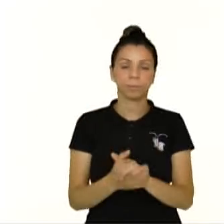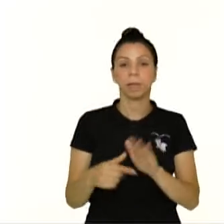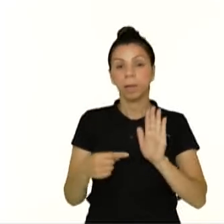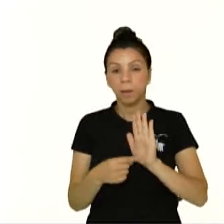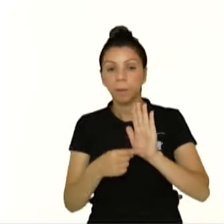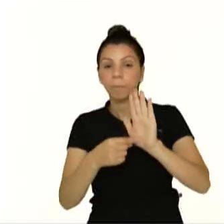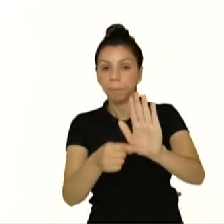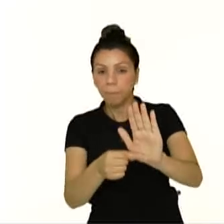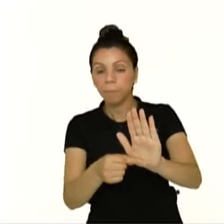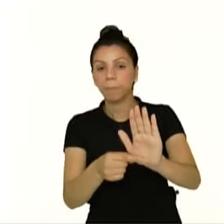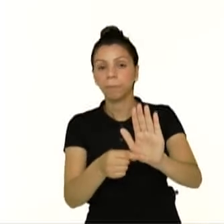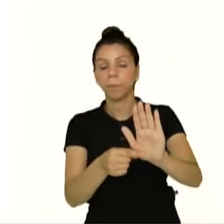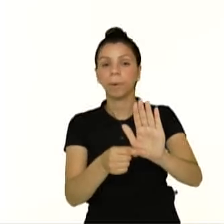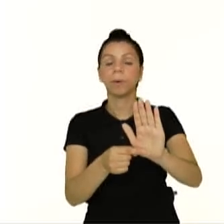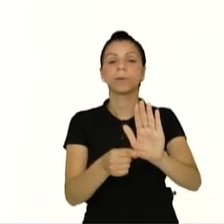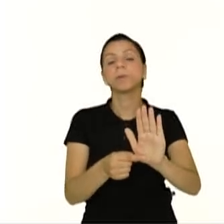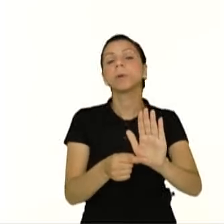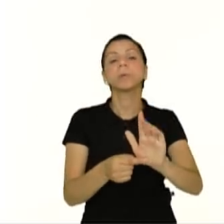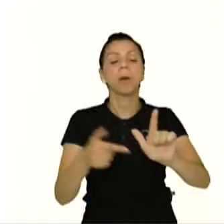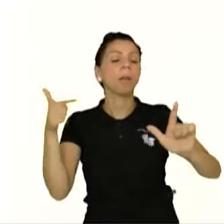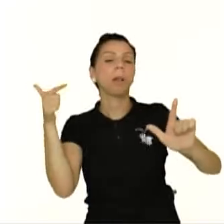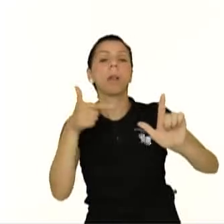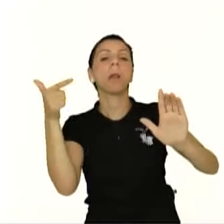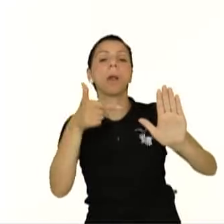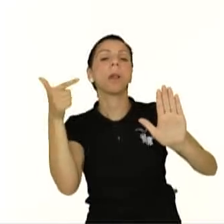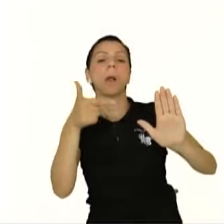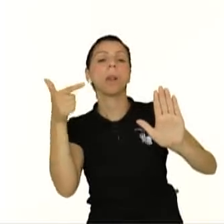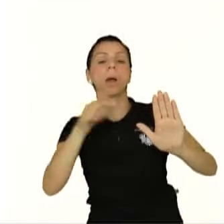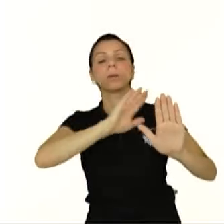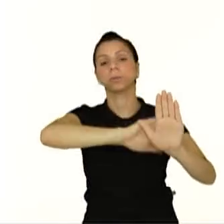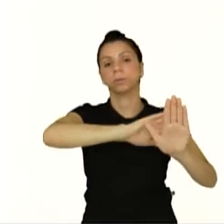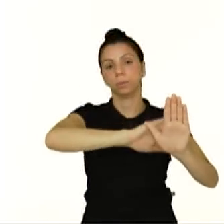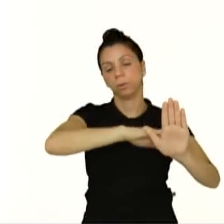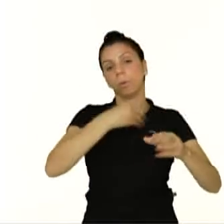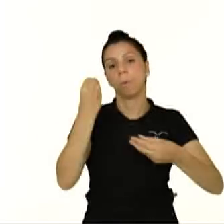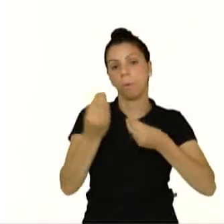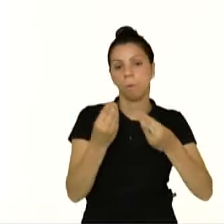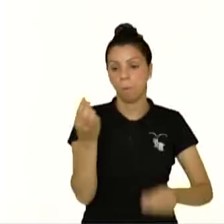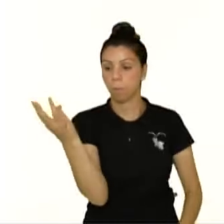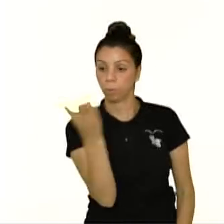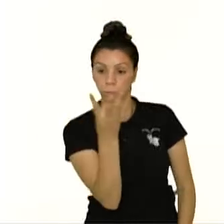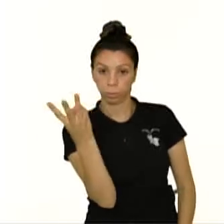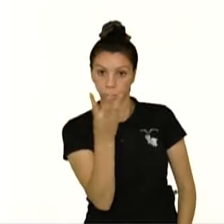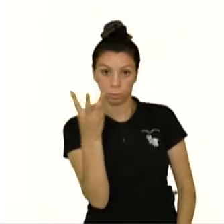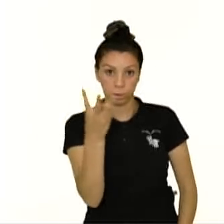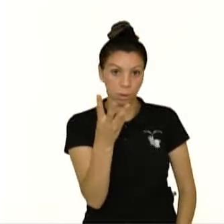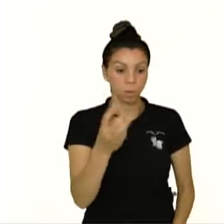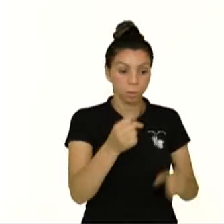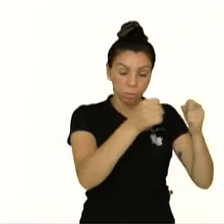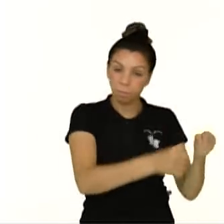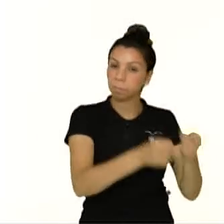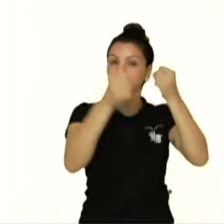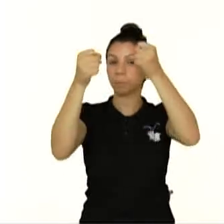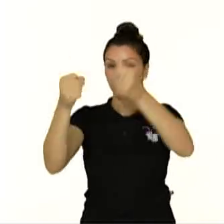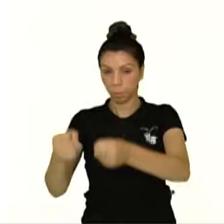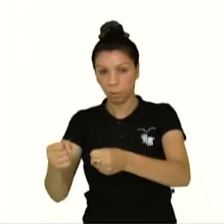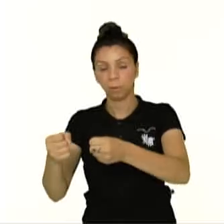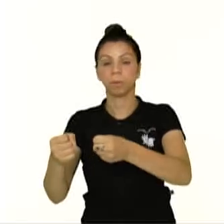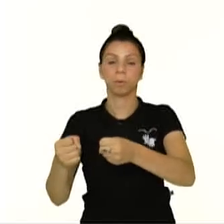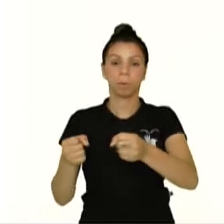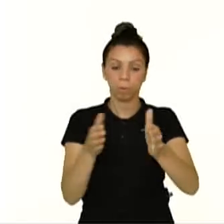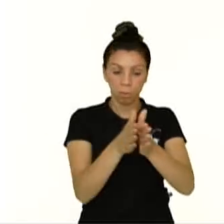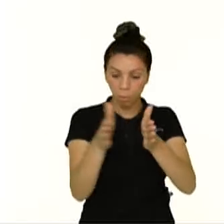de uma maneira engraçada, descontraída, o quão poderosos esses industriais foram, né,